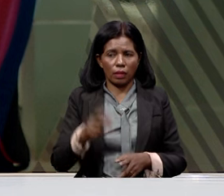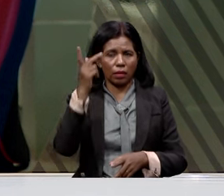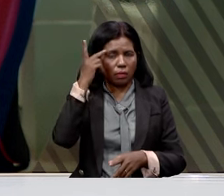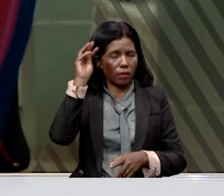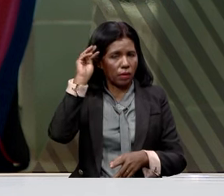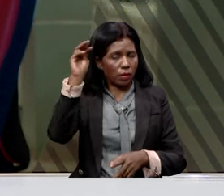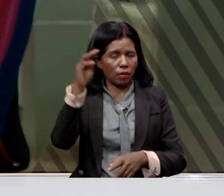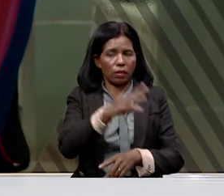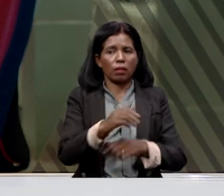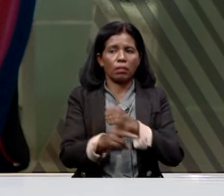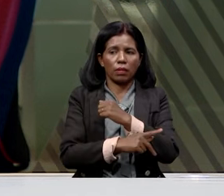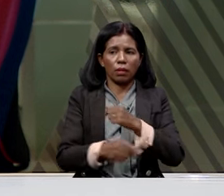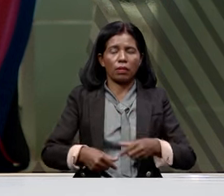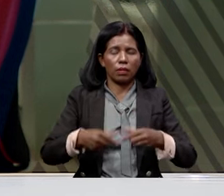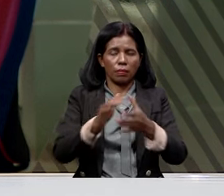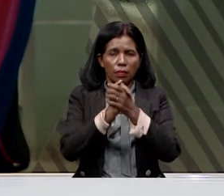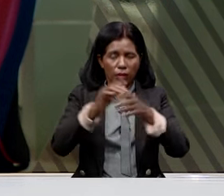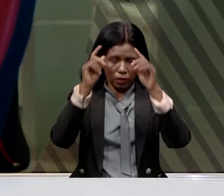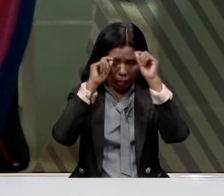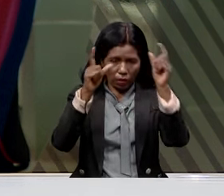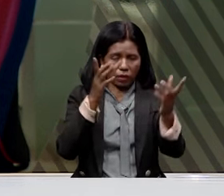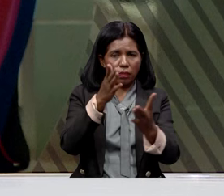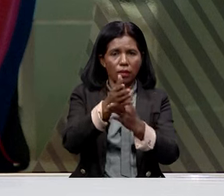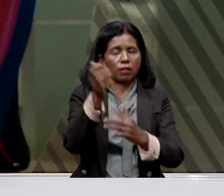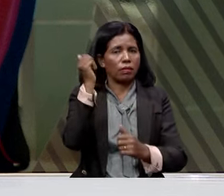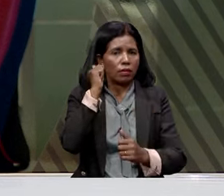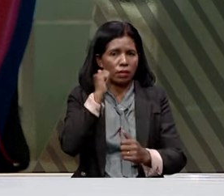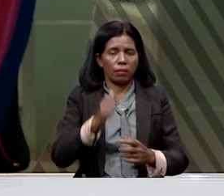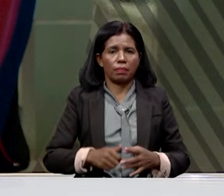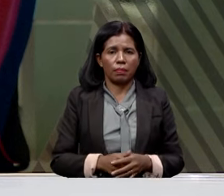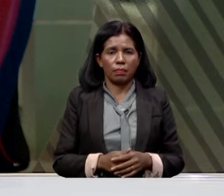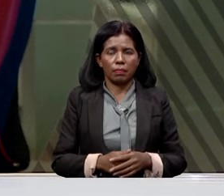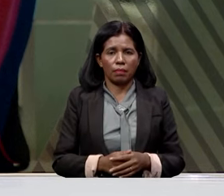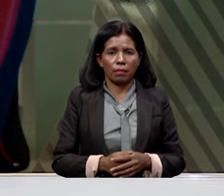Primeiro-ministro de Portugal felicita Timor-Leste em adesão para a ASEAN.